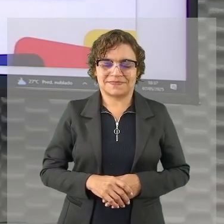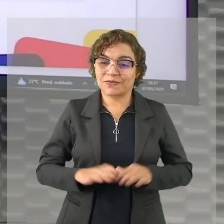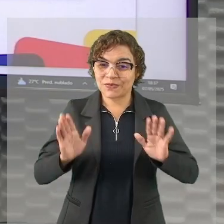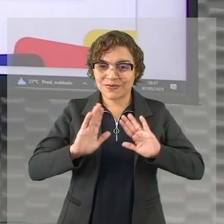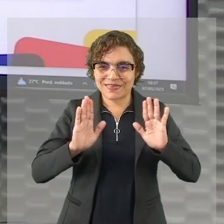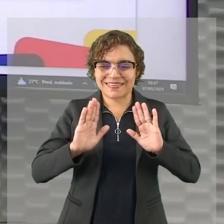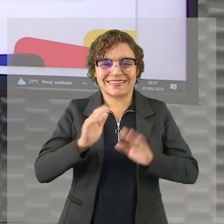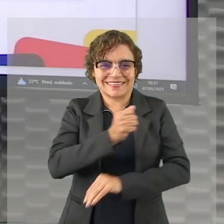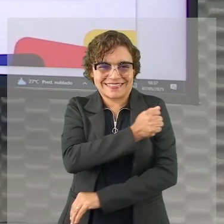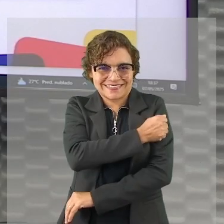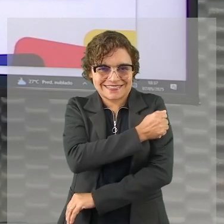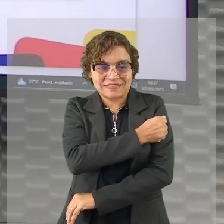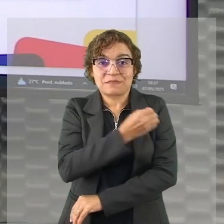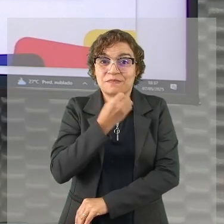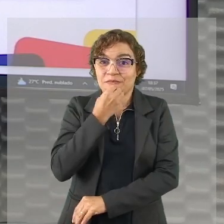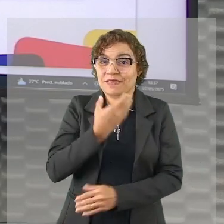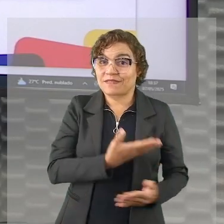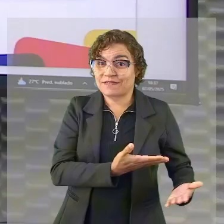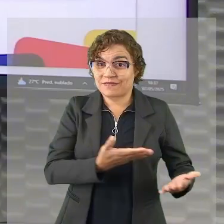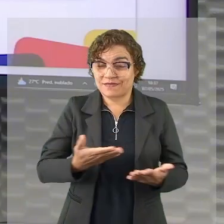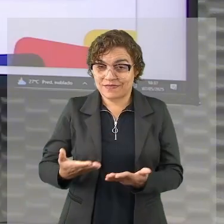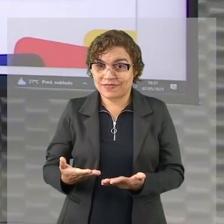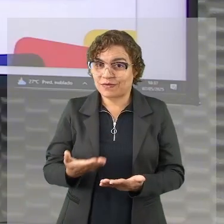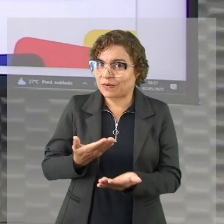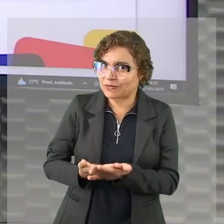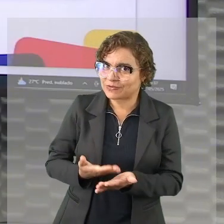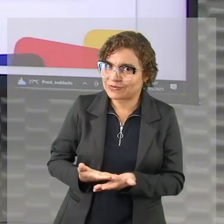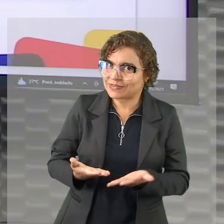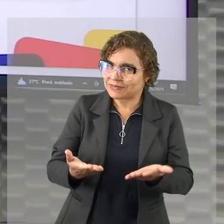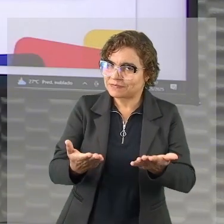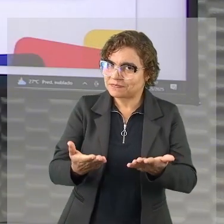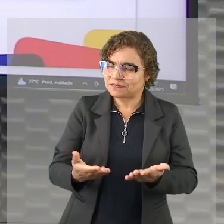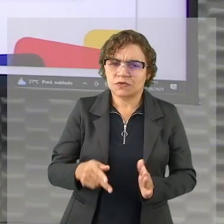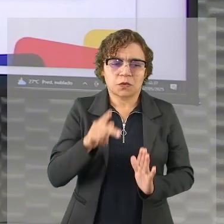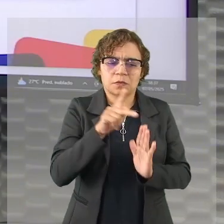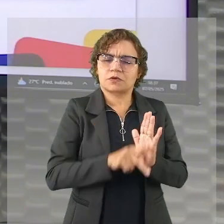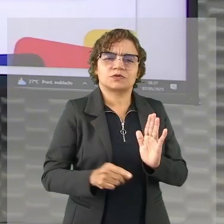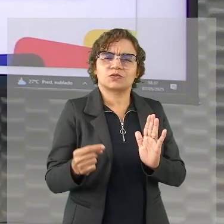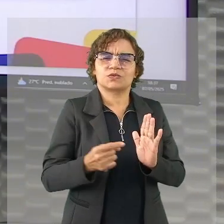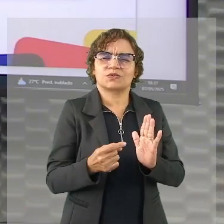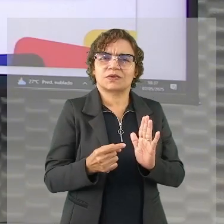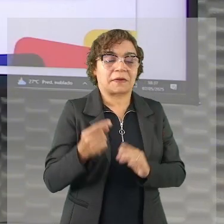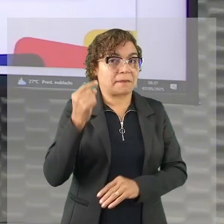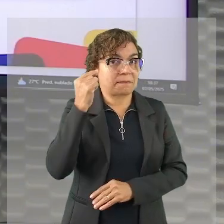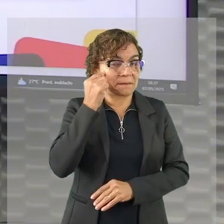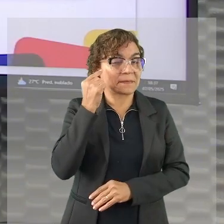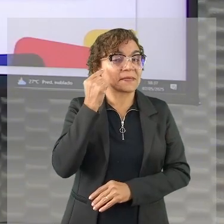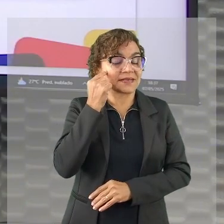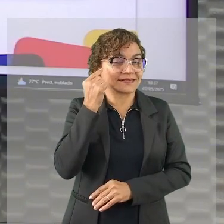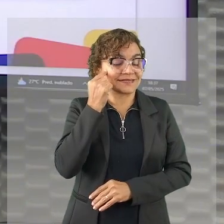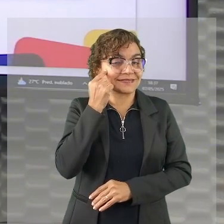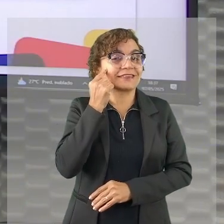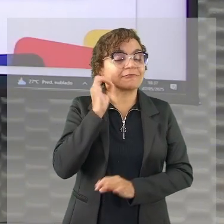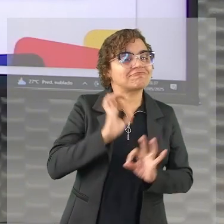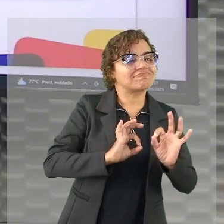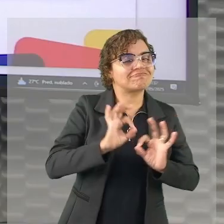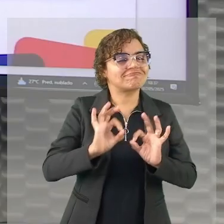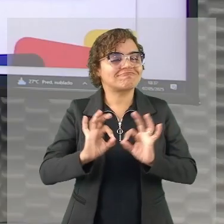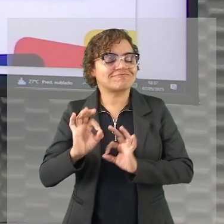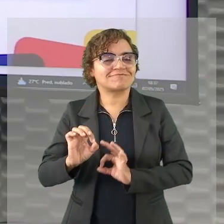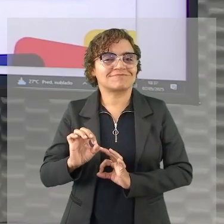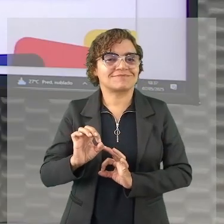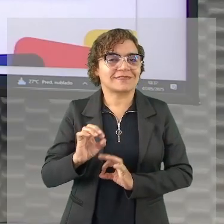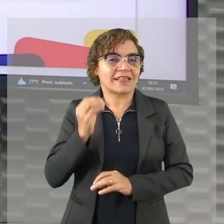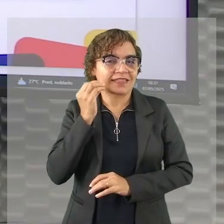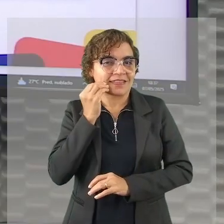Olá, estudante! Seja bem-vindo ao Estuda Aí. Este é um projeto pensado com muito cuidado para que você possa